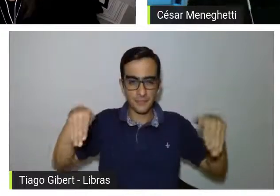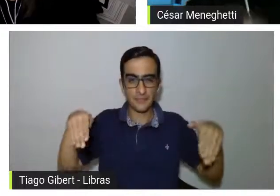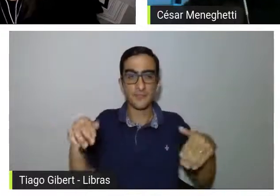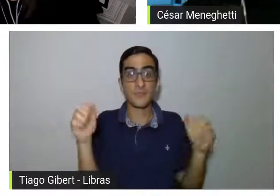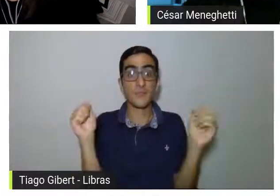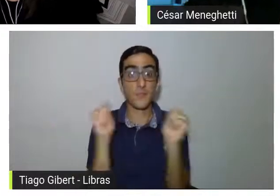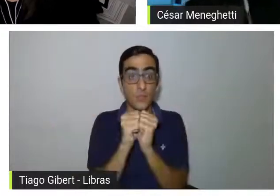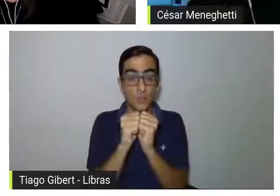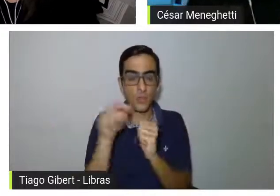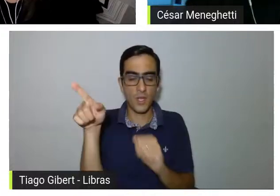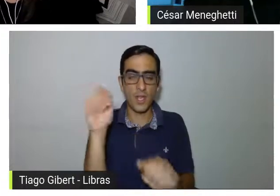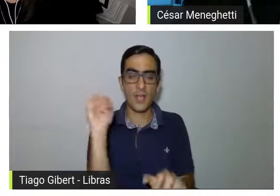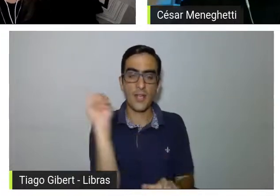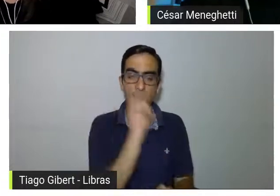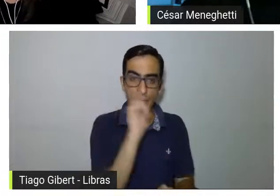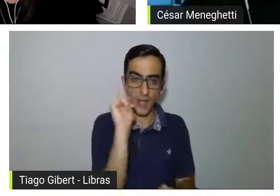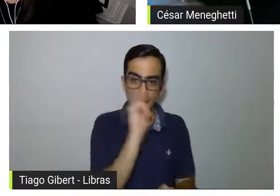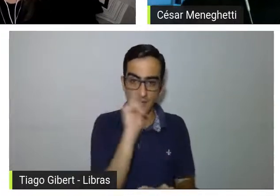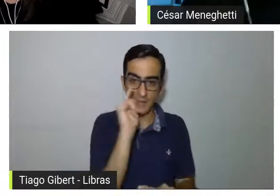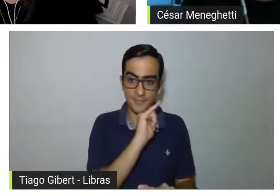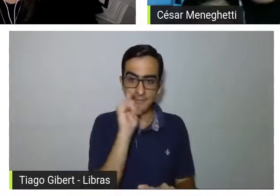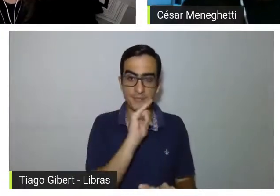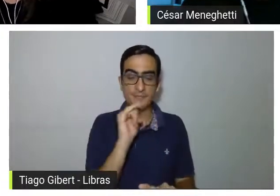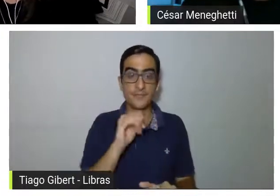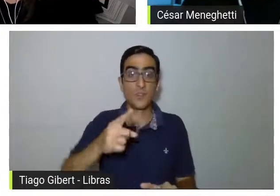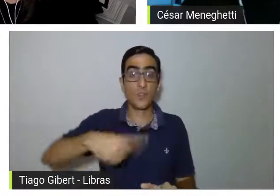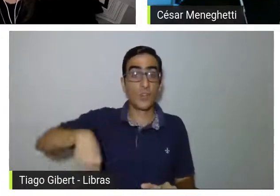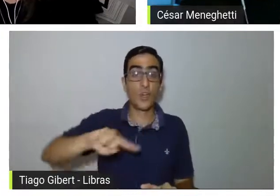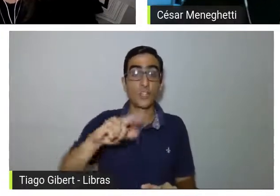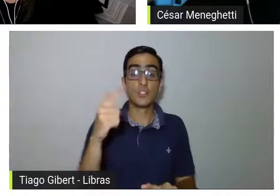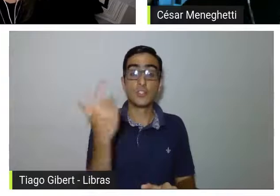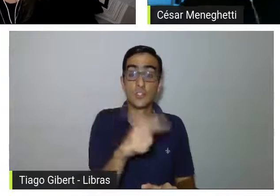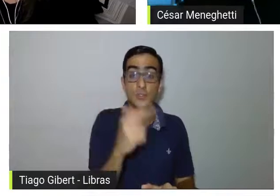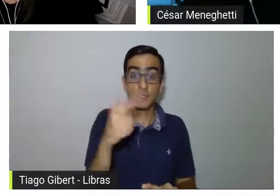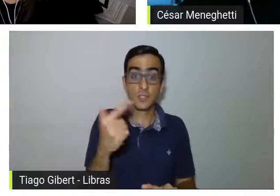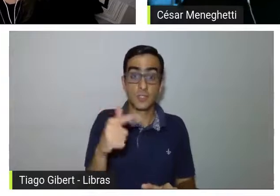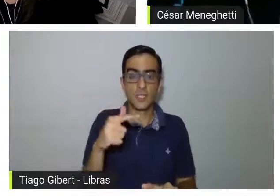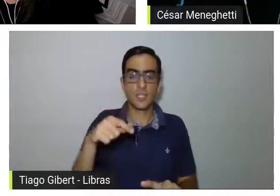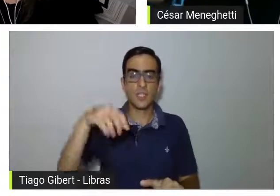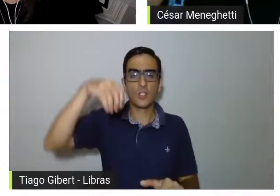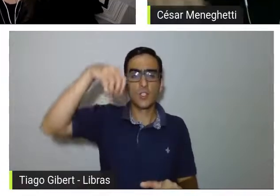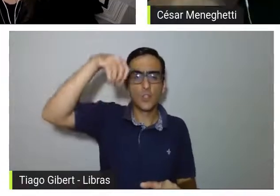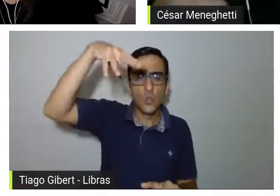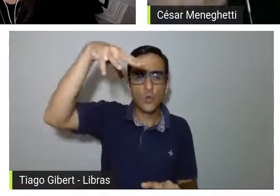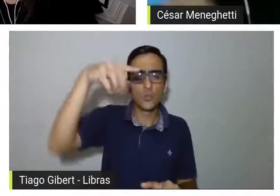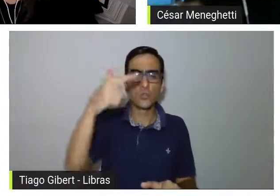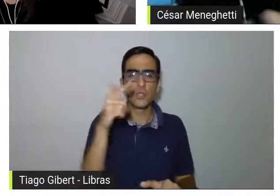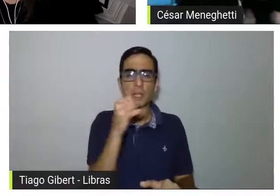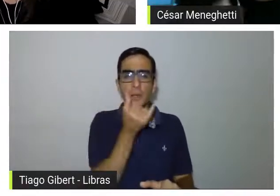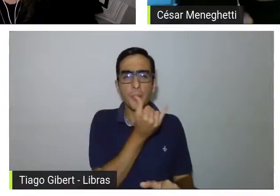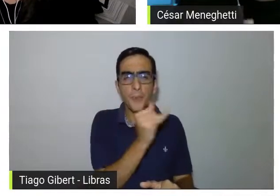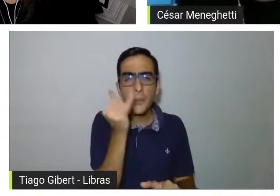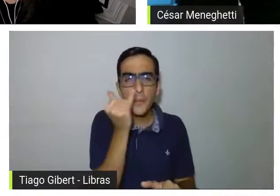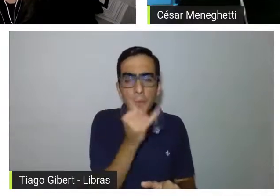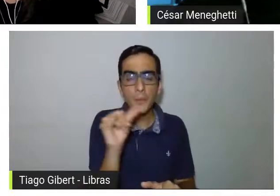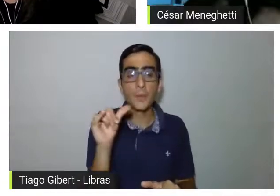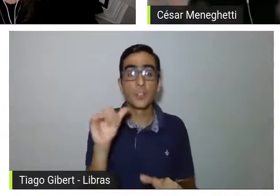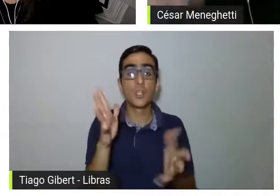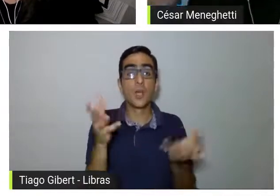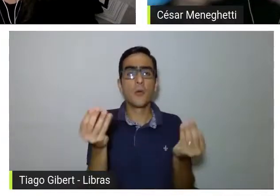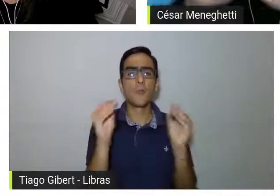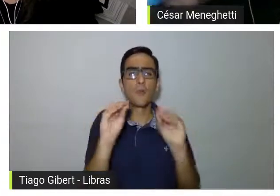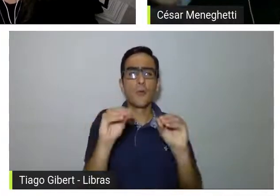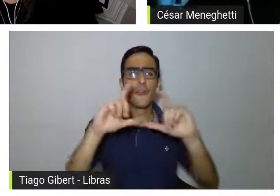ele na Itália. E era praticamente, como não tem luz, eletricidade, a gente pegava... Eu tinha até colocado uma foto, mas acho que não